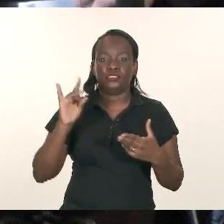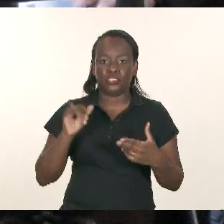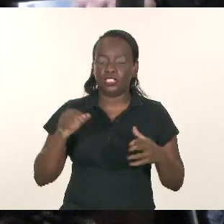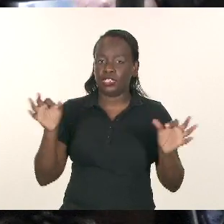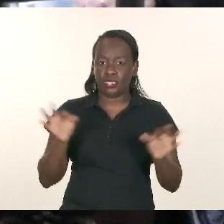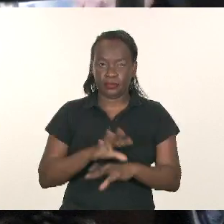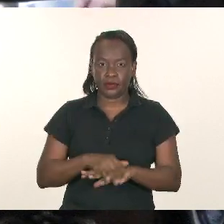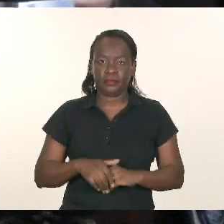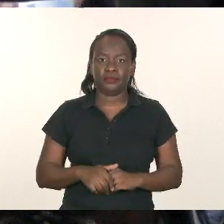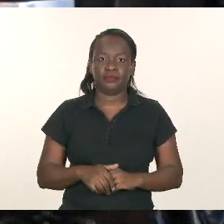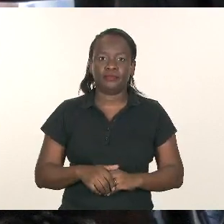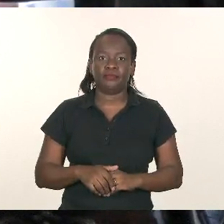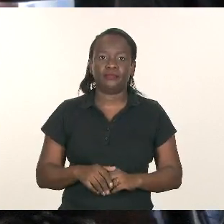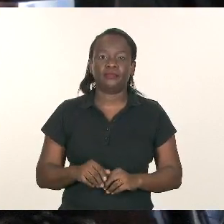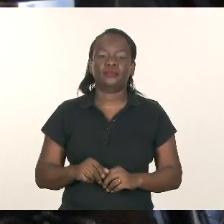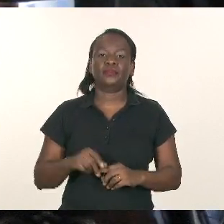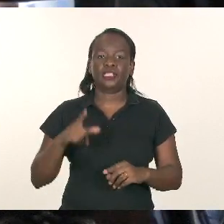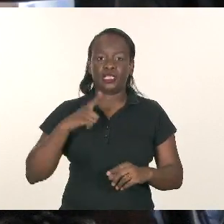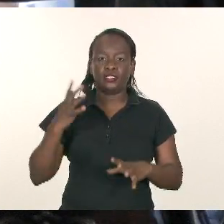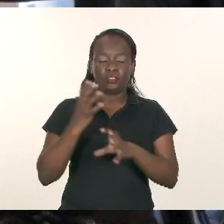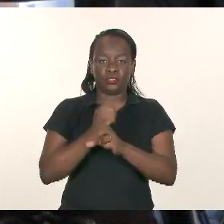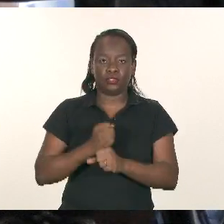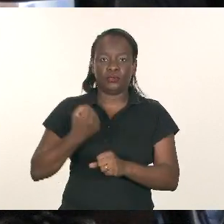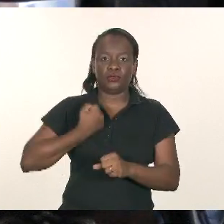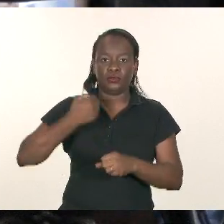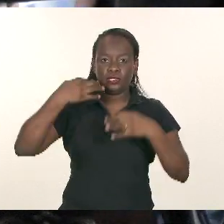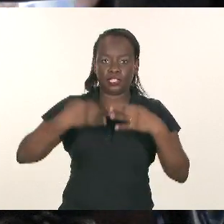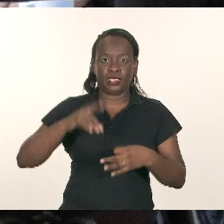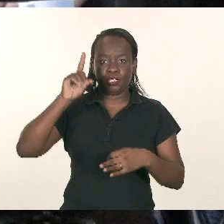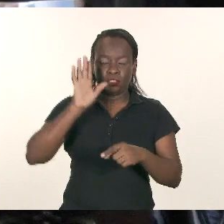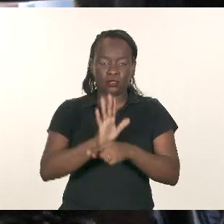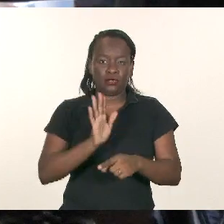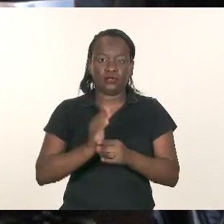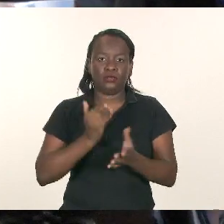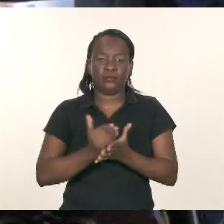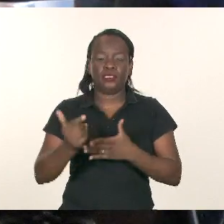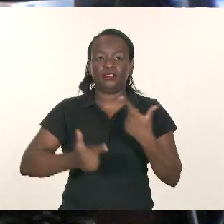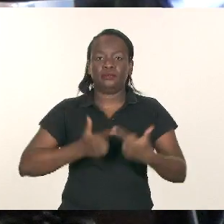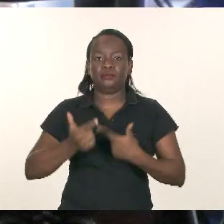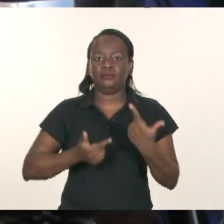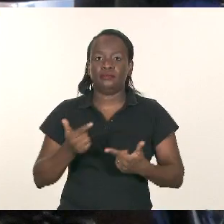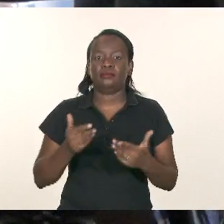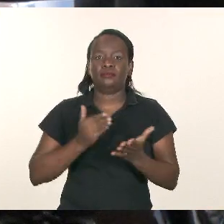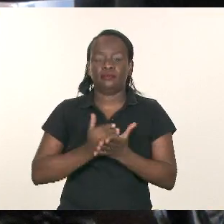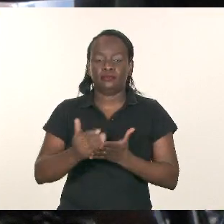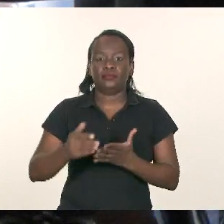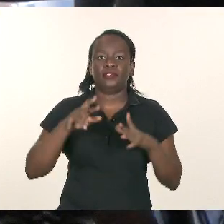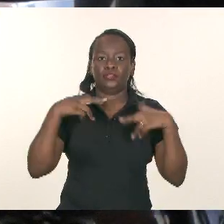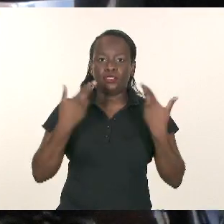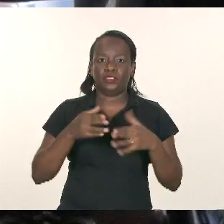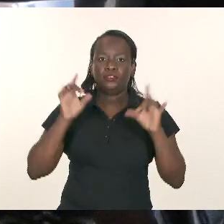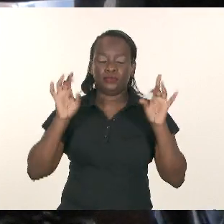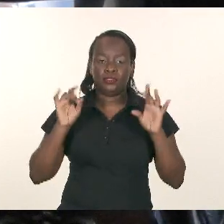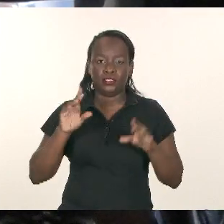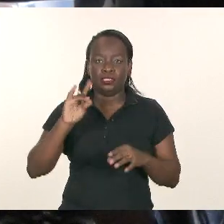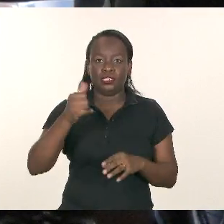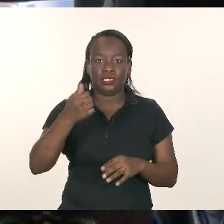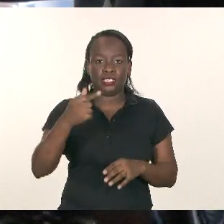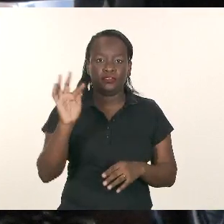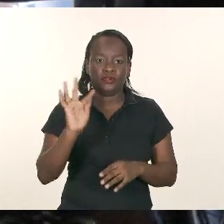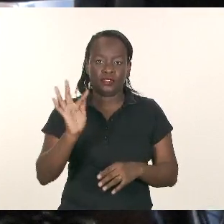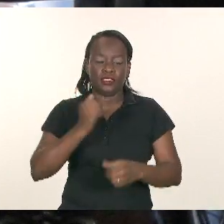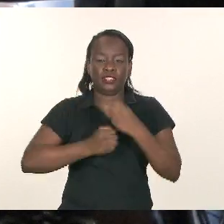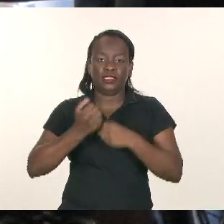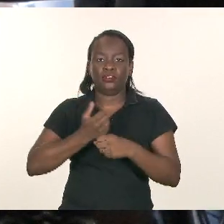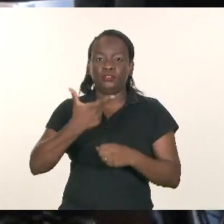mesmo está encerrada. Havendo número legal sobre a proteção de Deus, iniciamos os nossos trabalhos. Está aberta a sessão ordinária do dia 17 de fevereiro de